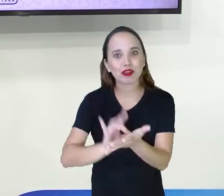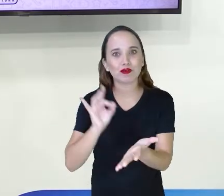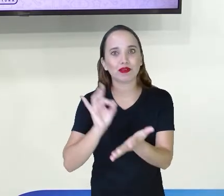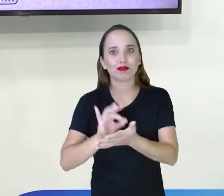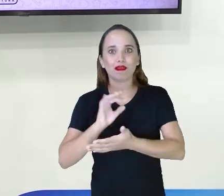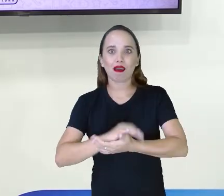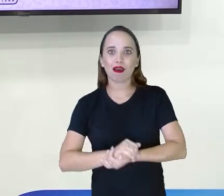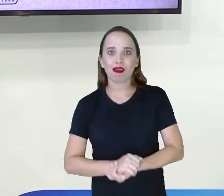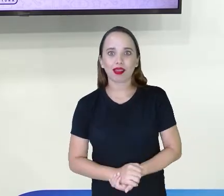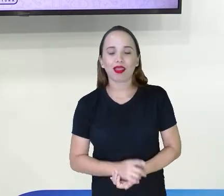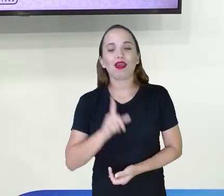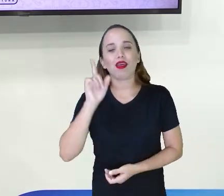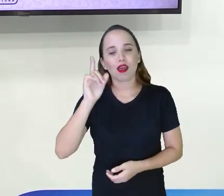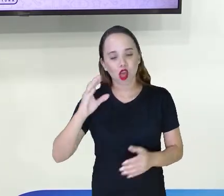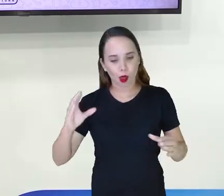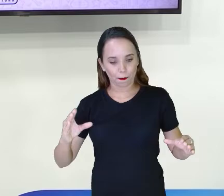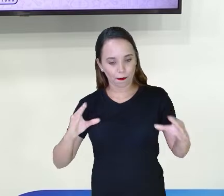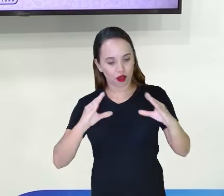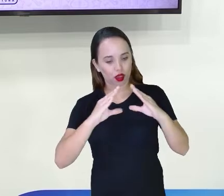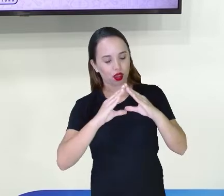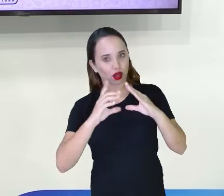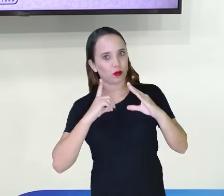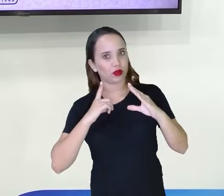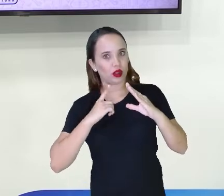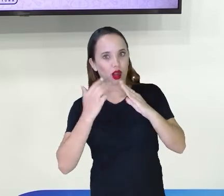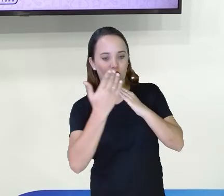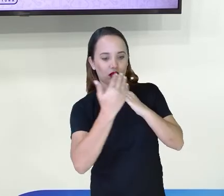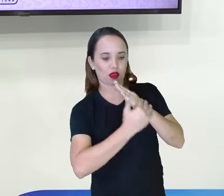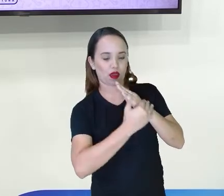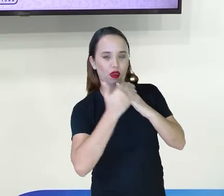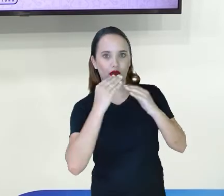A pirâmide, ela tem faces